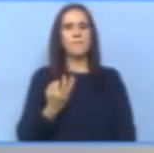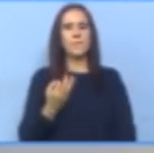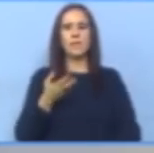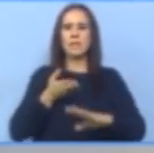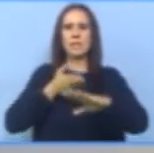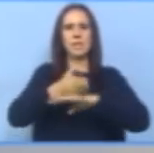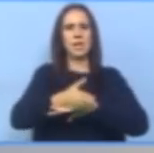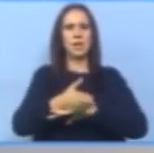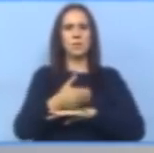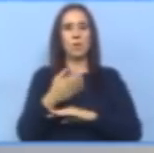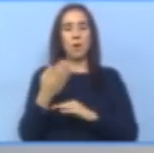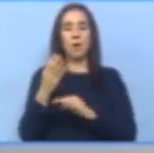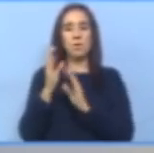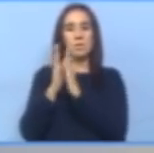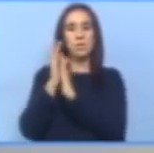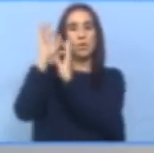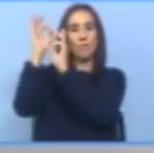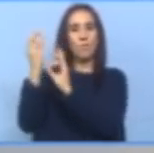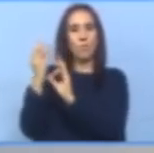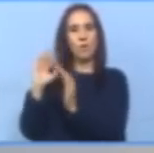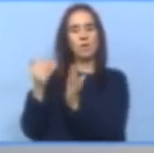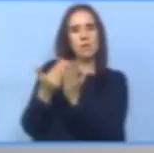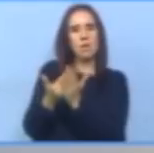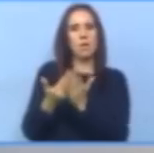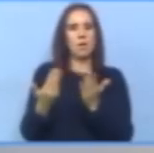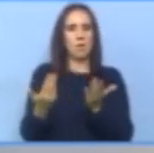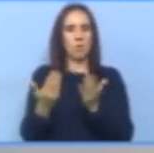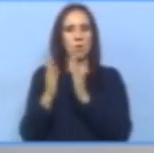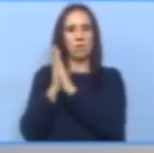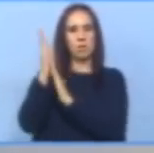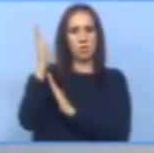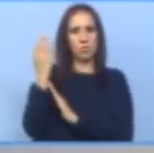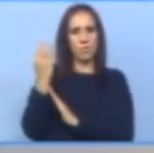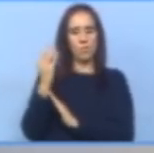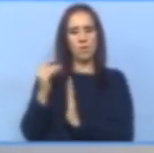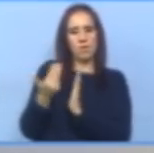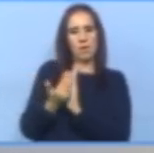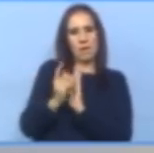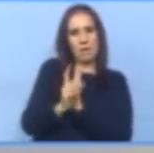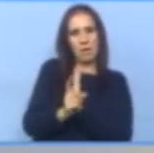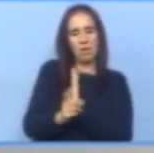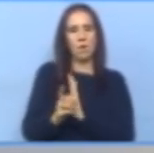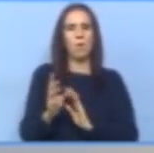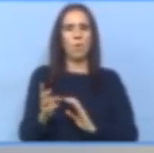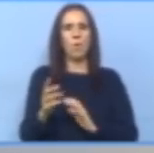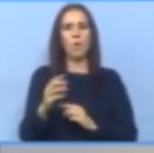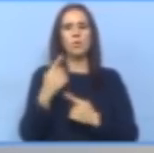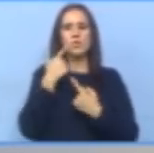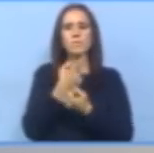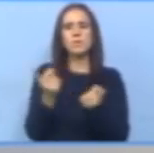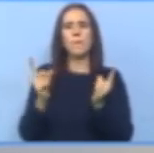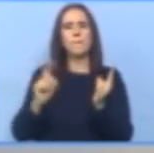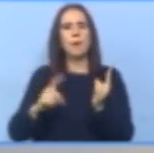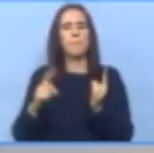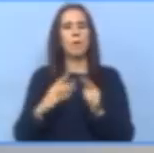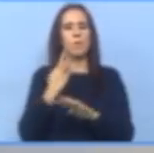direta ao culto que prestaste a Deus, ou se quiseres, o culto que prestaste a Deus concretiza-se assim. Não é as vezes que expressaste, não é as vezes que foste